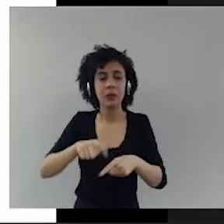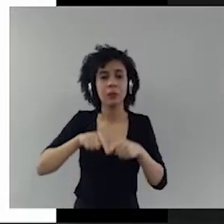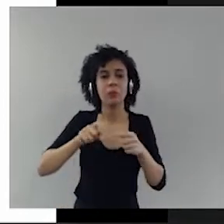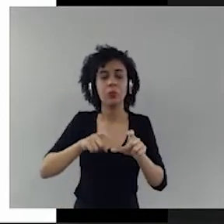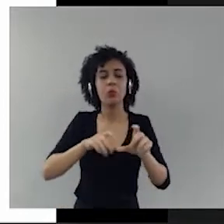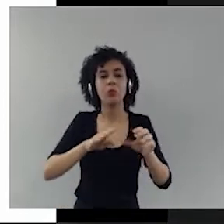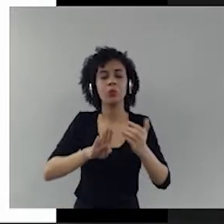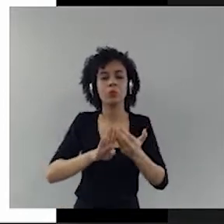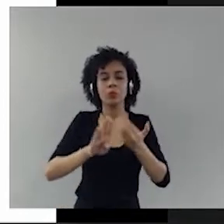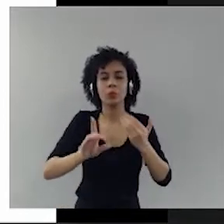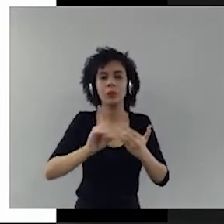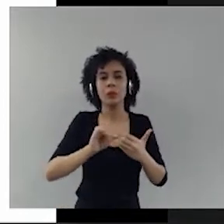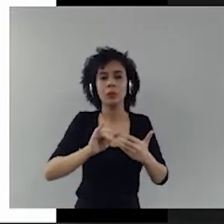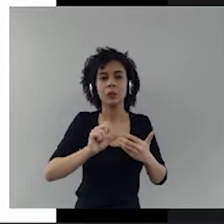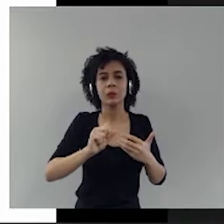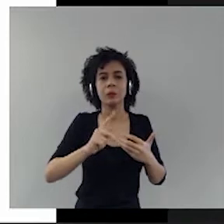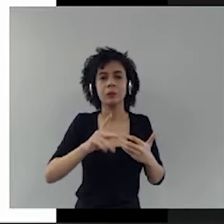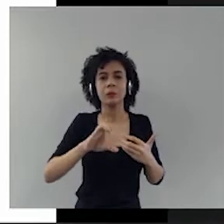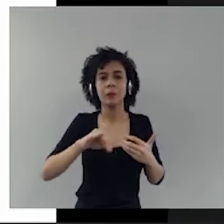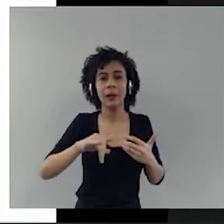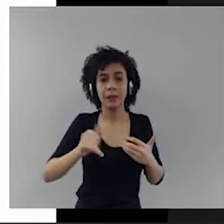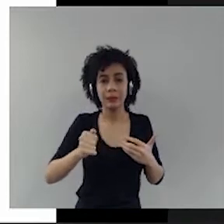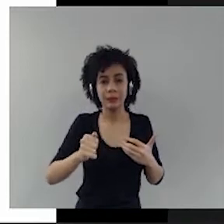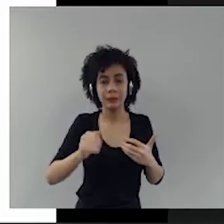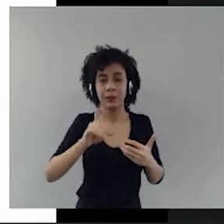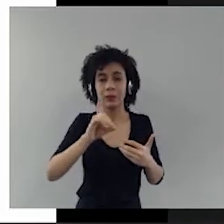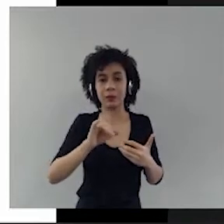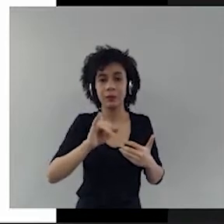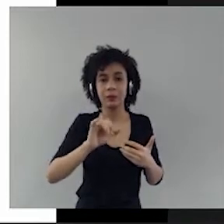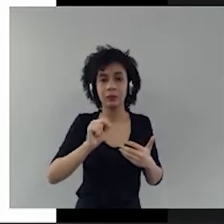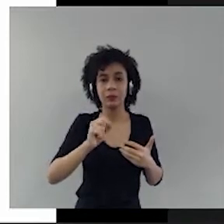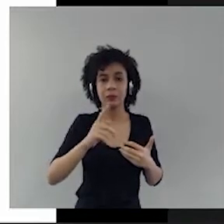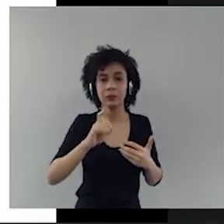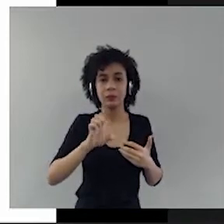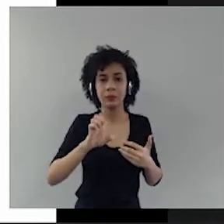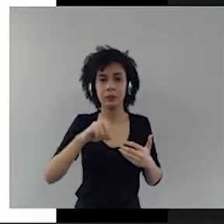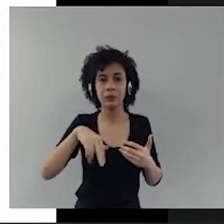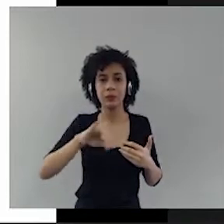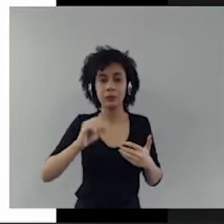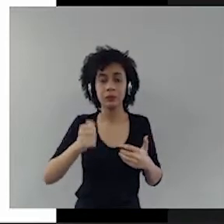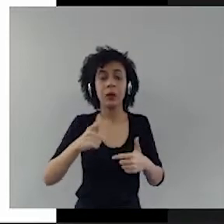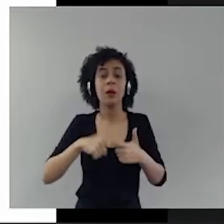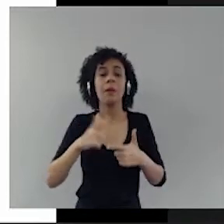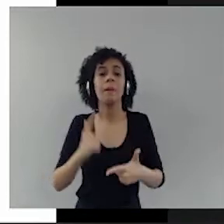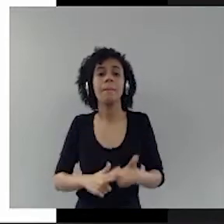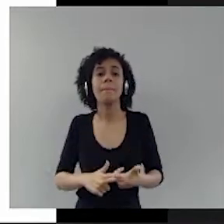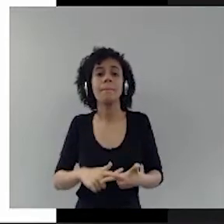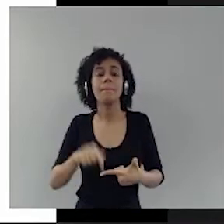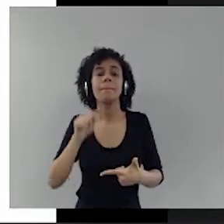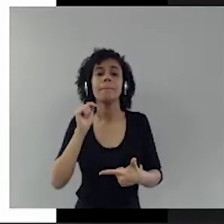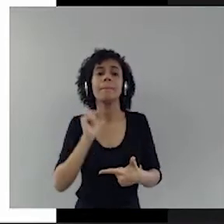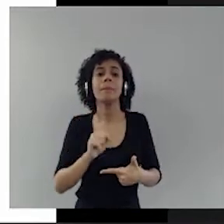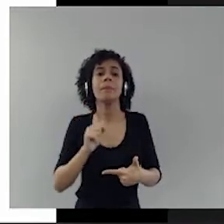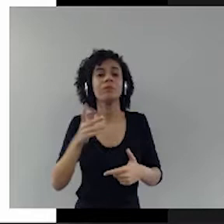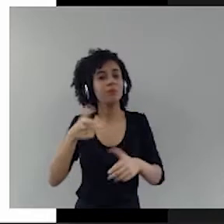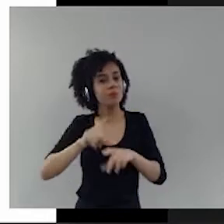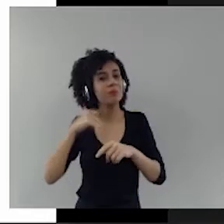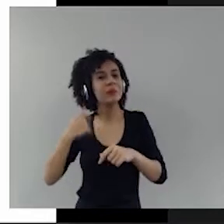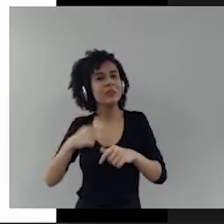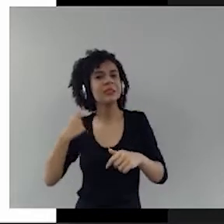dispensa algo que também não era possível no regime normal toda de sistemas de prestígio de ser submetido a